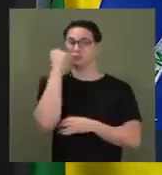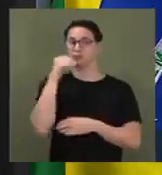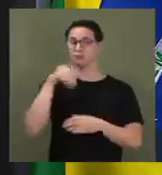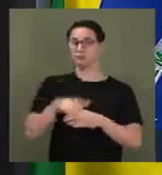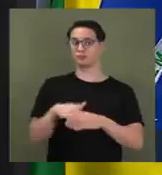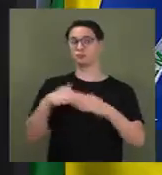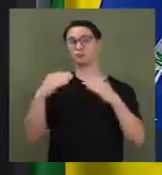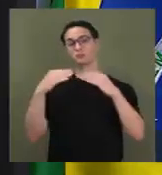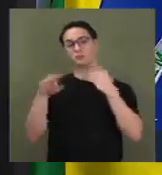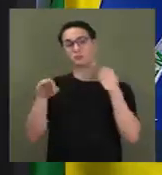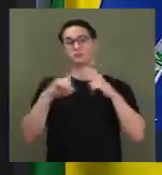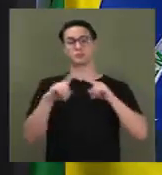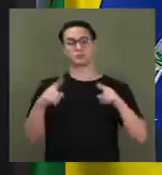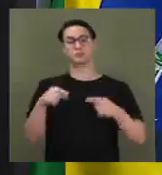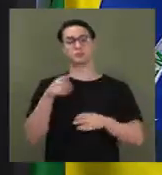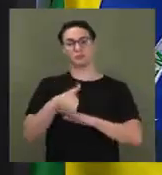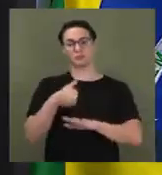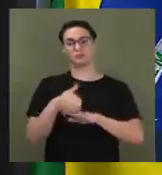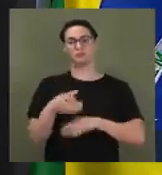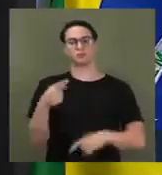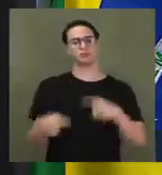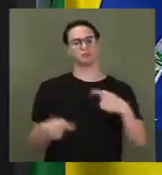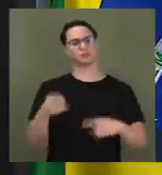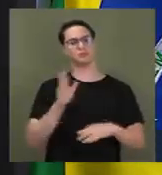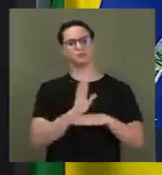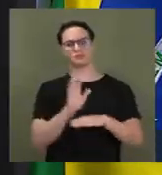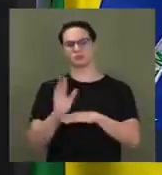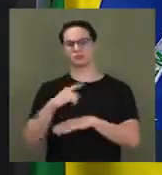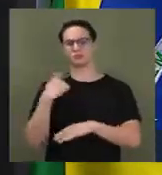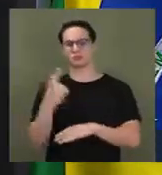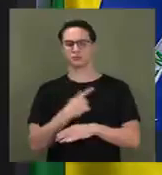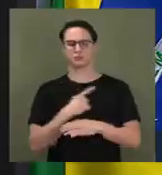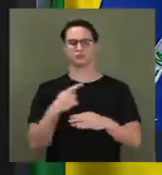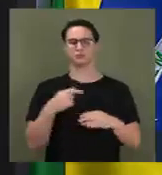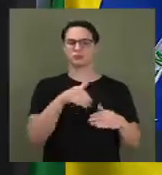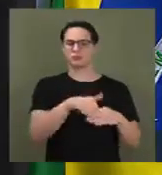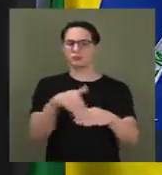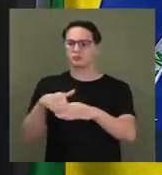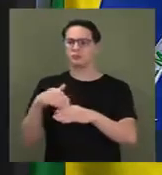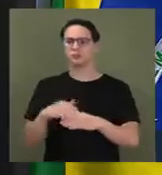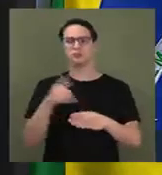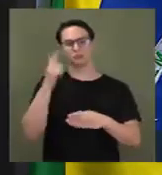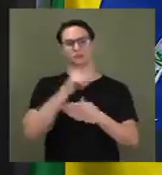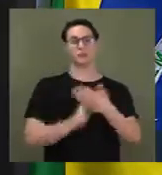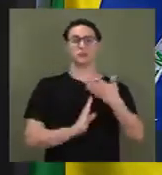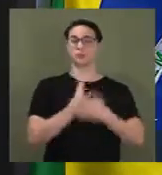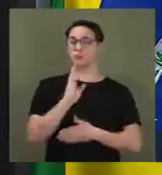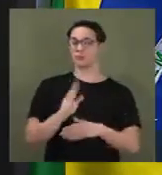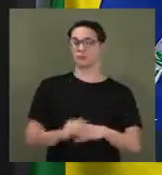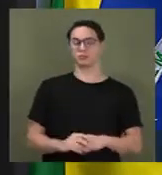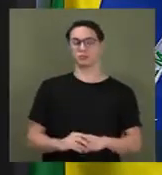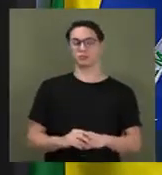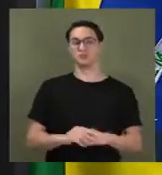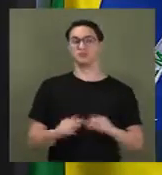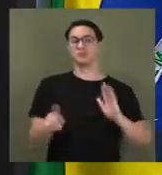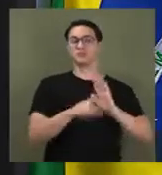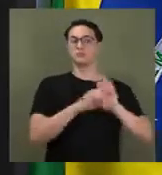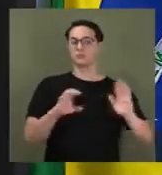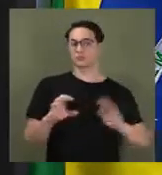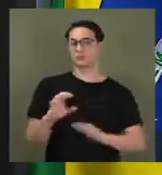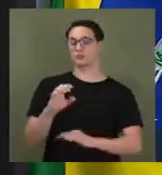mas participaram do debate, colaboraram para dar o quórum e a matéria foi aprovada. A PEC